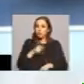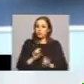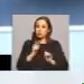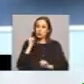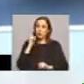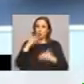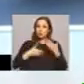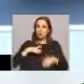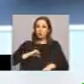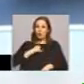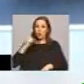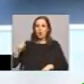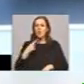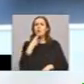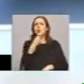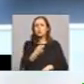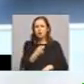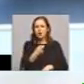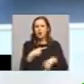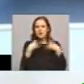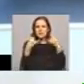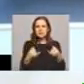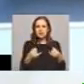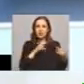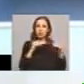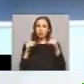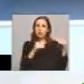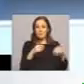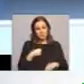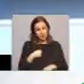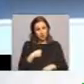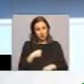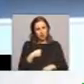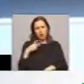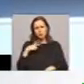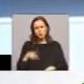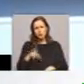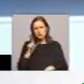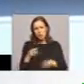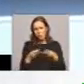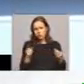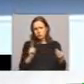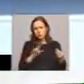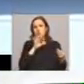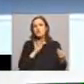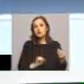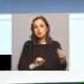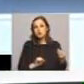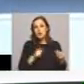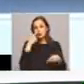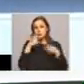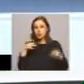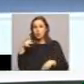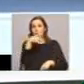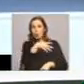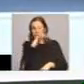Espanha a pergunta que ficou depois desta conversa, pelo menos para mim. Será que em Portugal também não desapareceram os filhos dos opositores? Onde